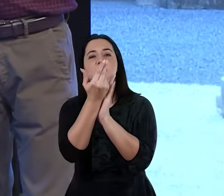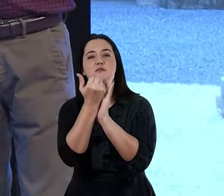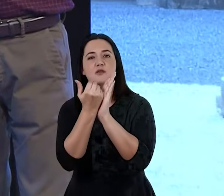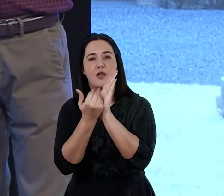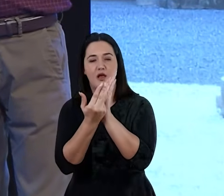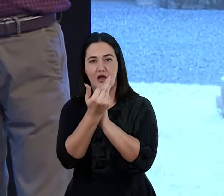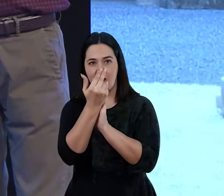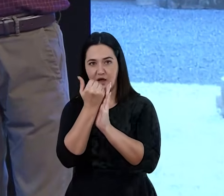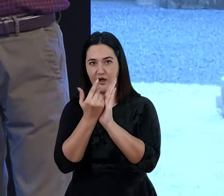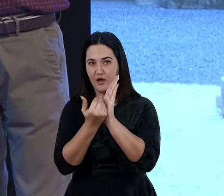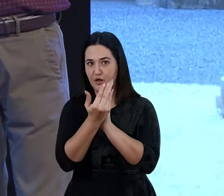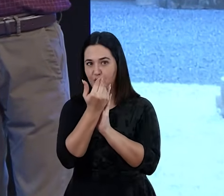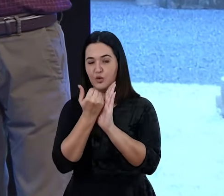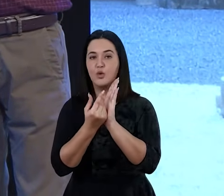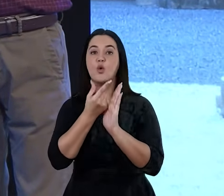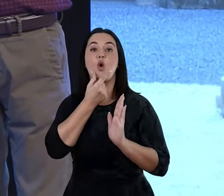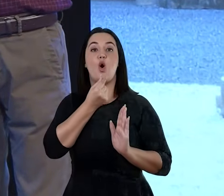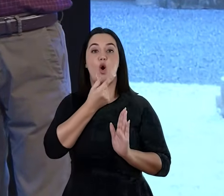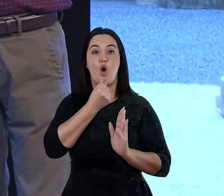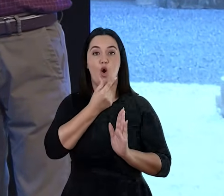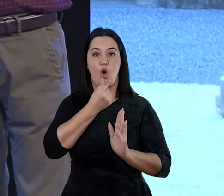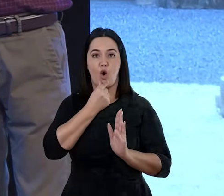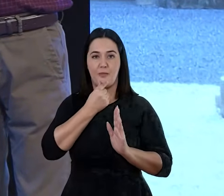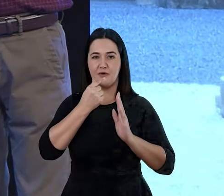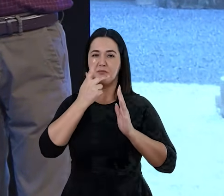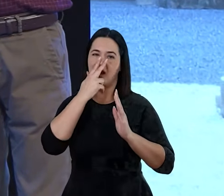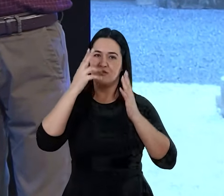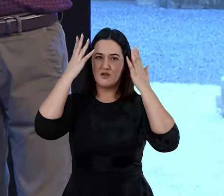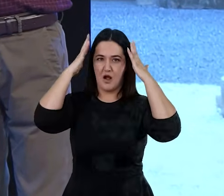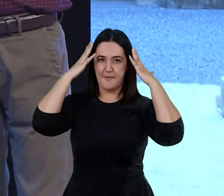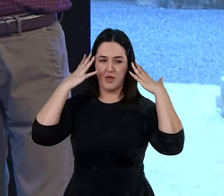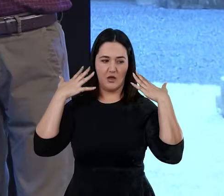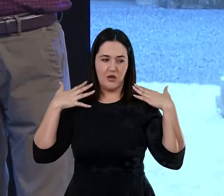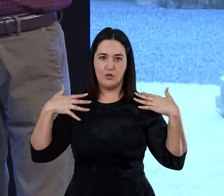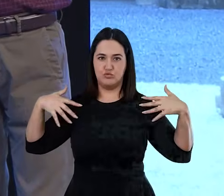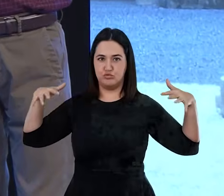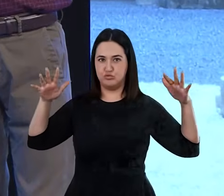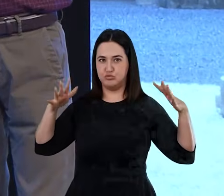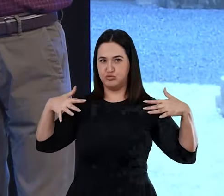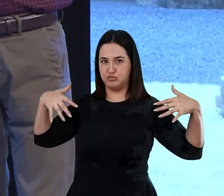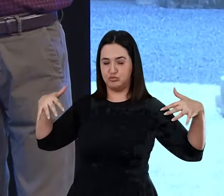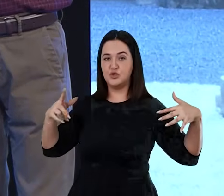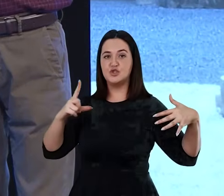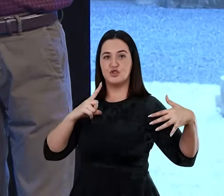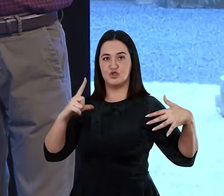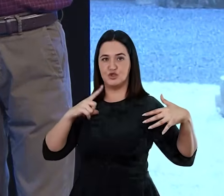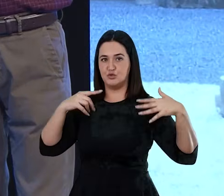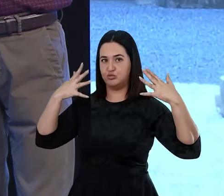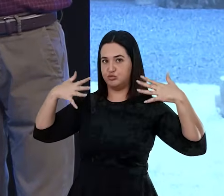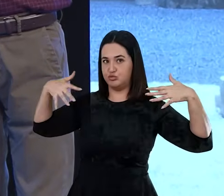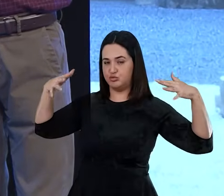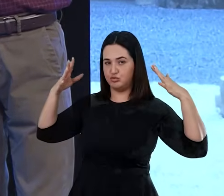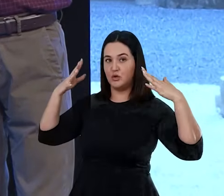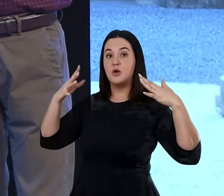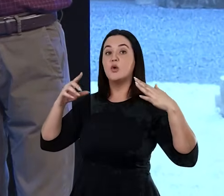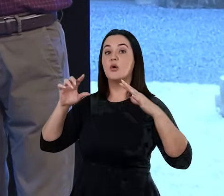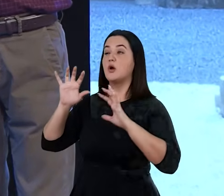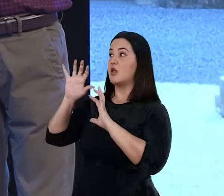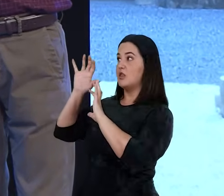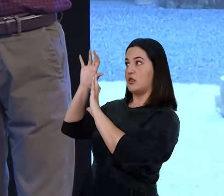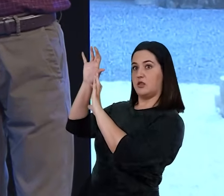diâmetro, retrata o que aparenta ser um homem com cabelos compridos, cabelos ao